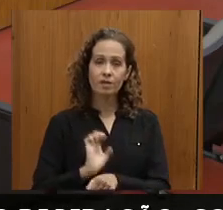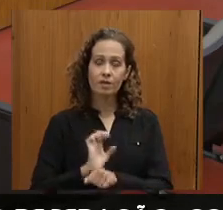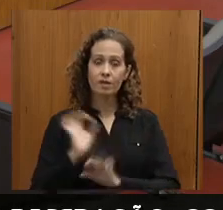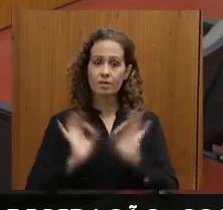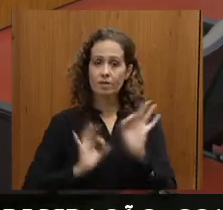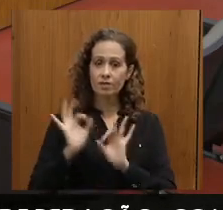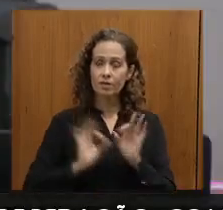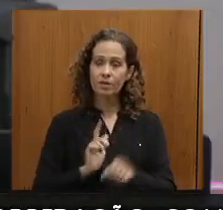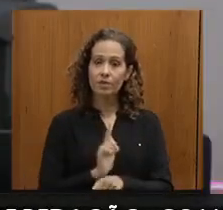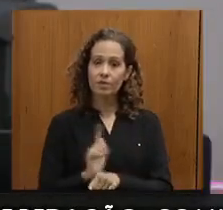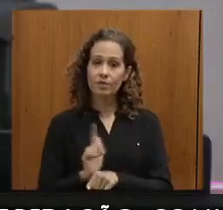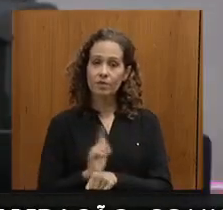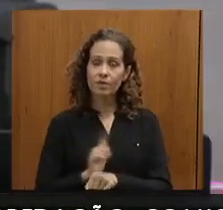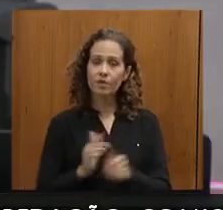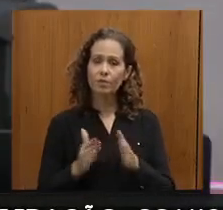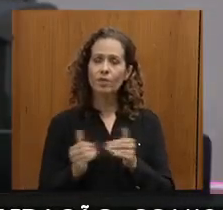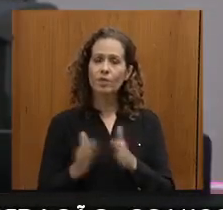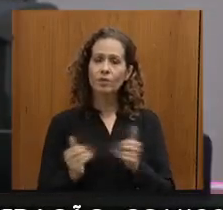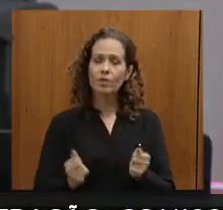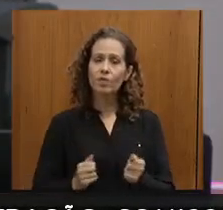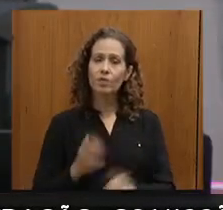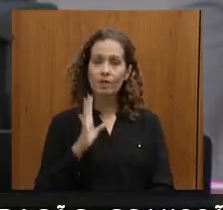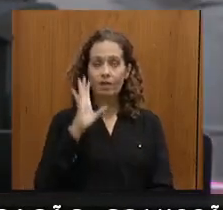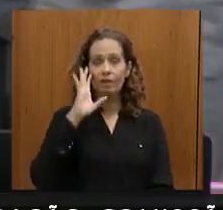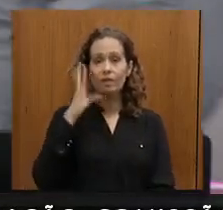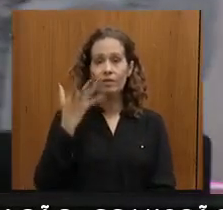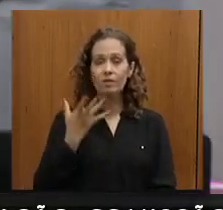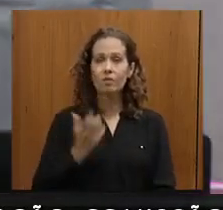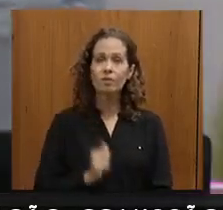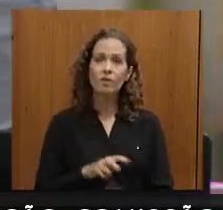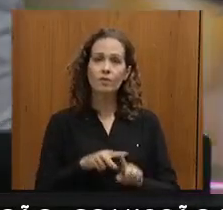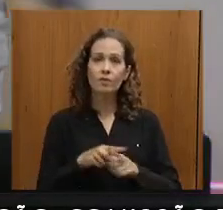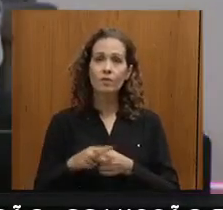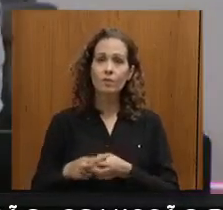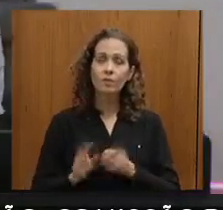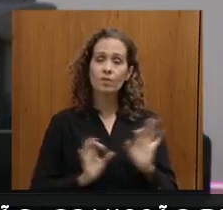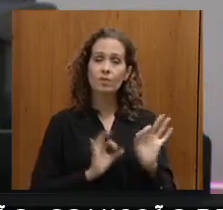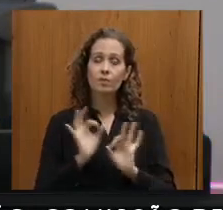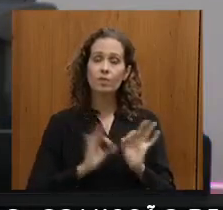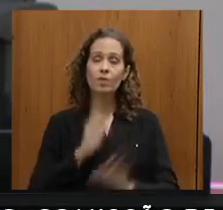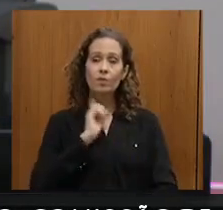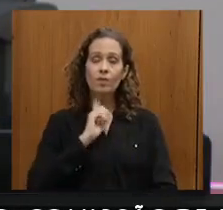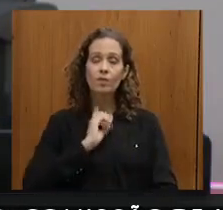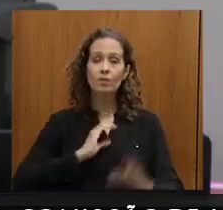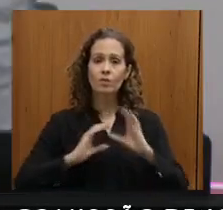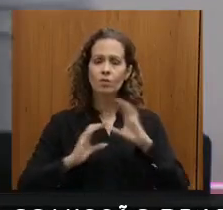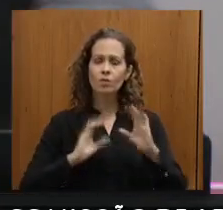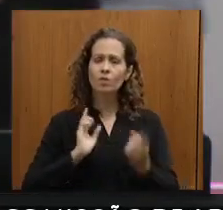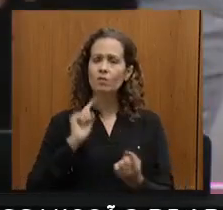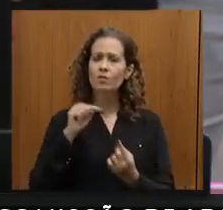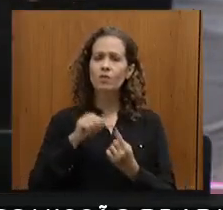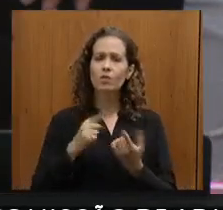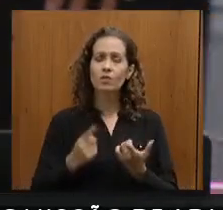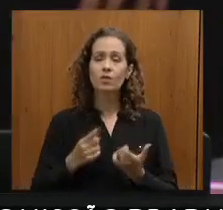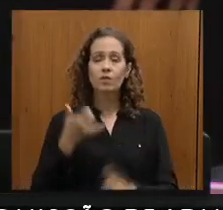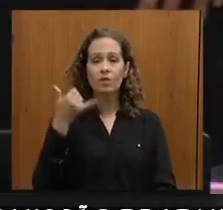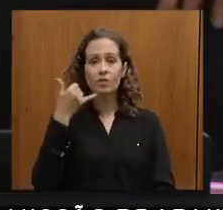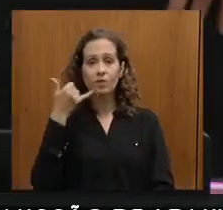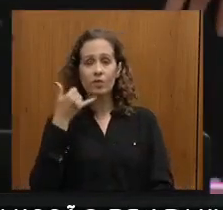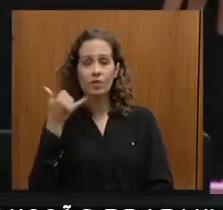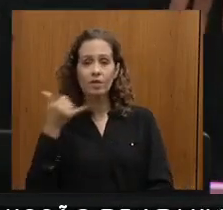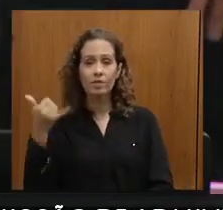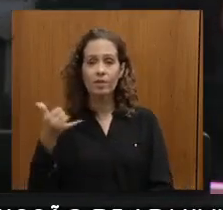Planejamento e Gestão, pedido de providências para a manutenção do programa Minas Comunica, com o intuito de levar telefonia móvel